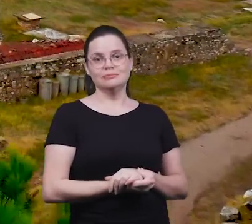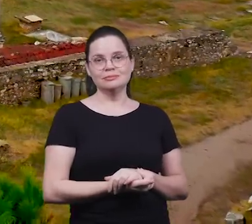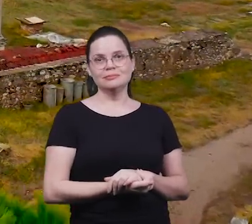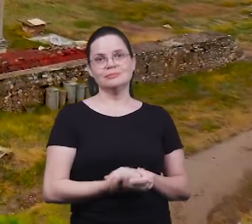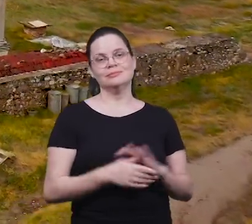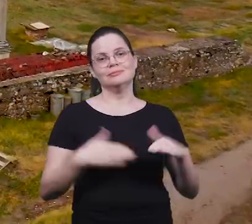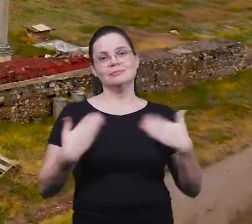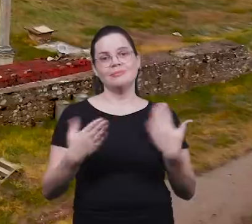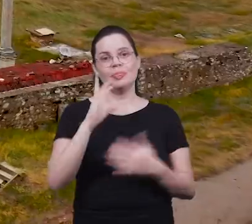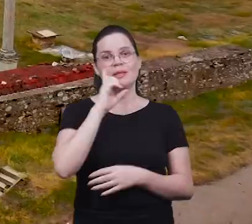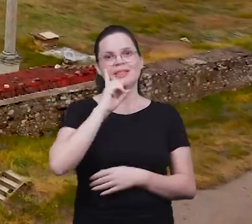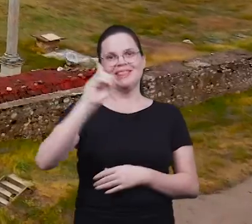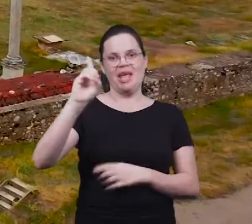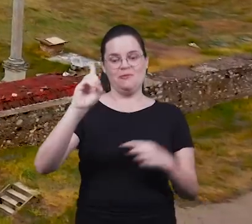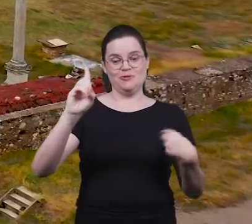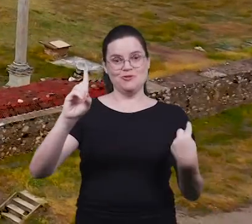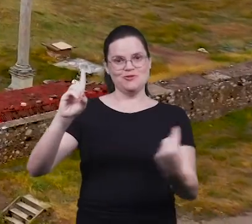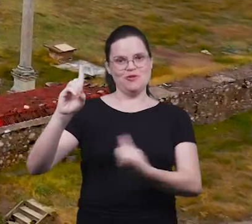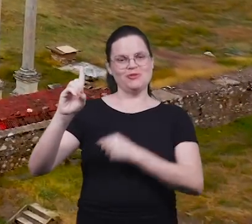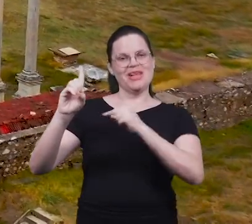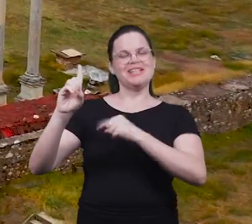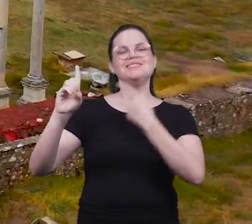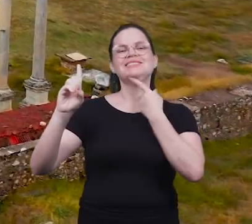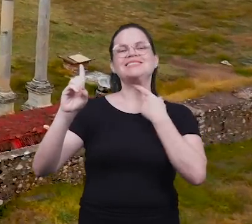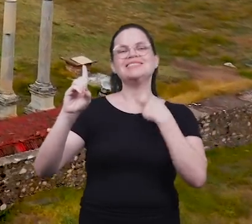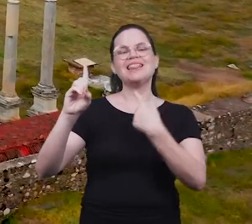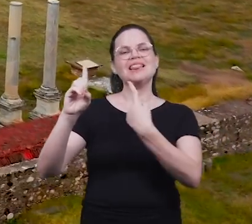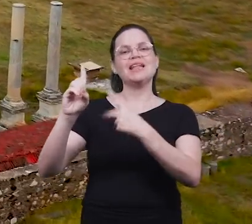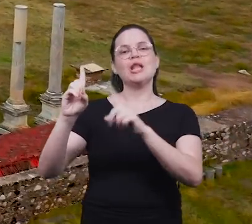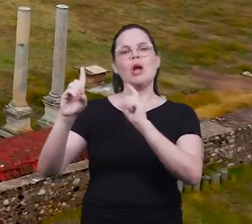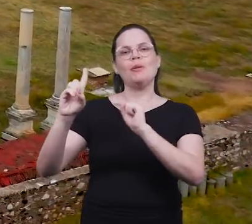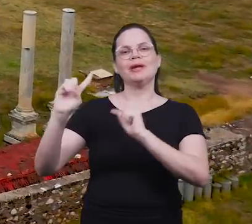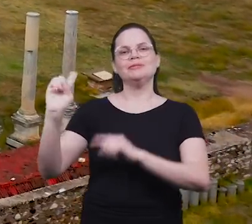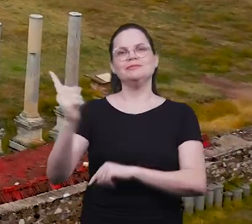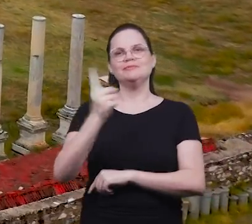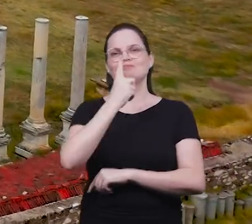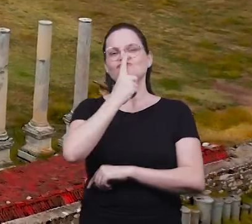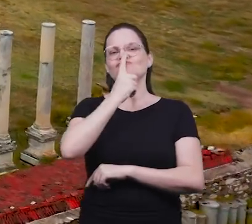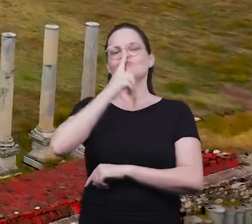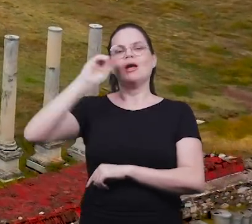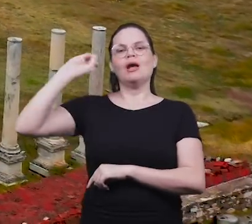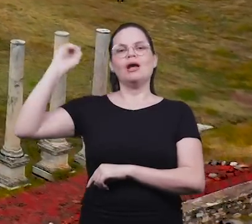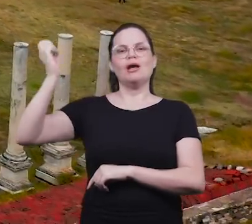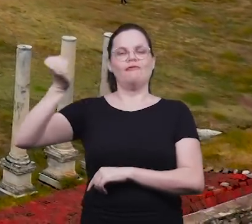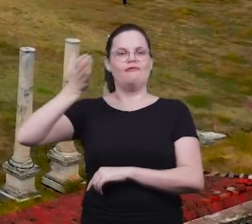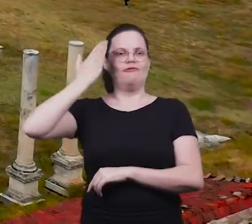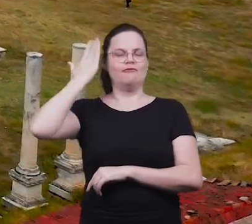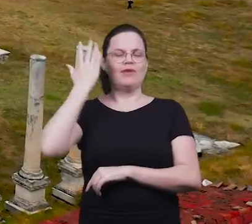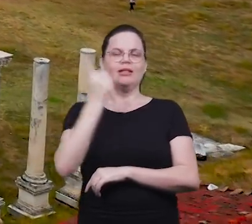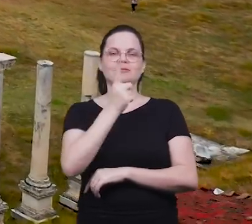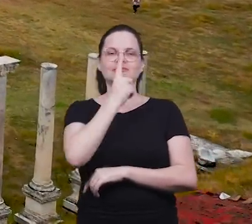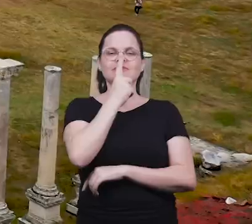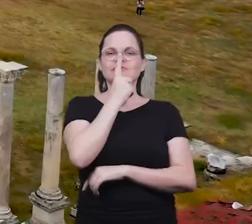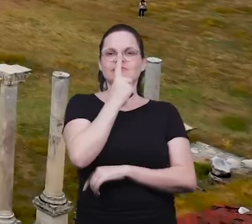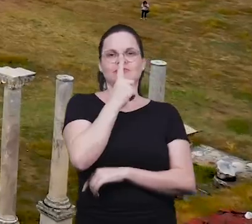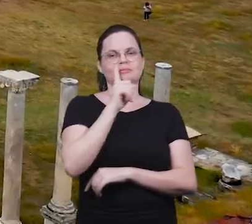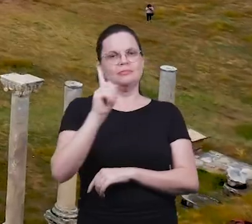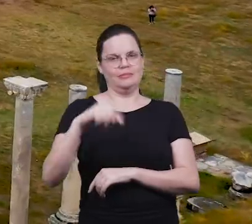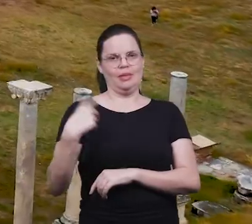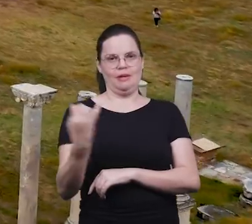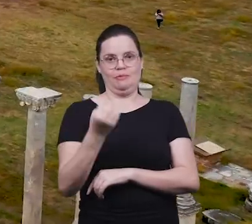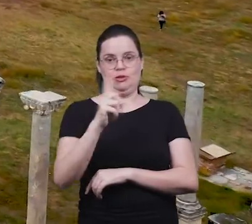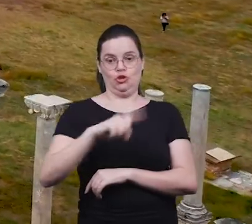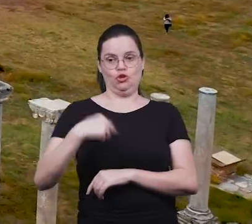é esse, é se revelar. Isso é importante. Por vezes, o grande